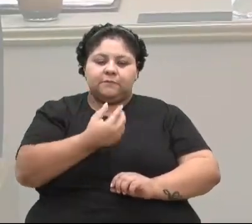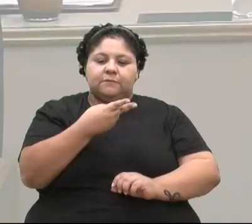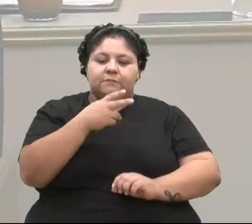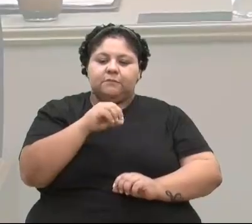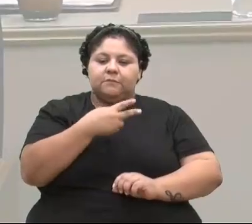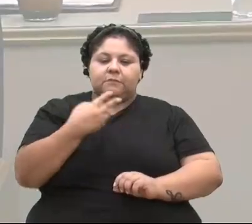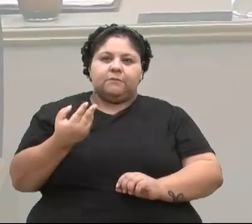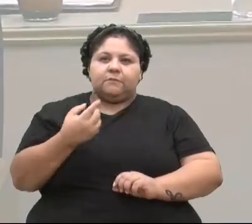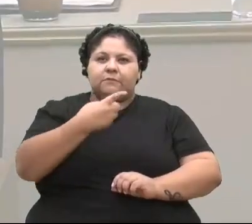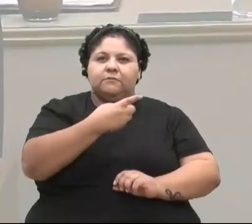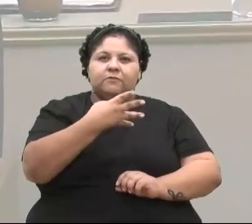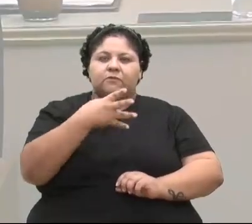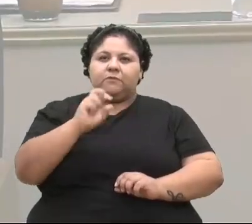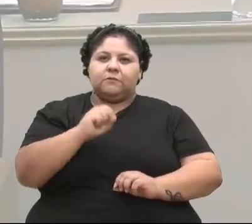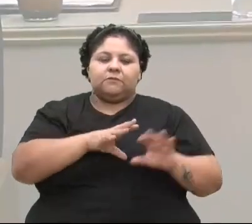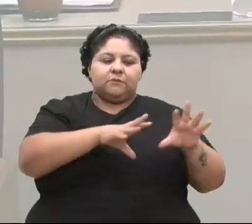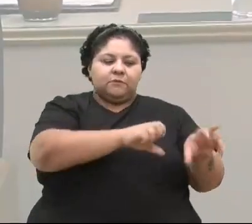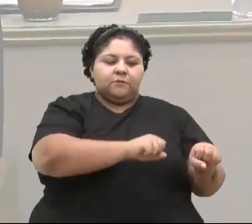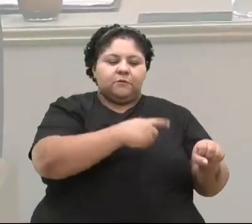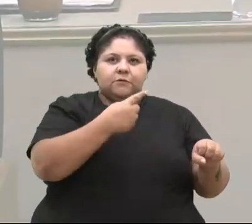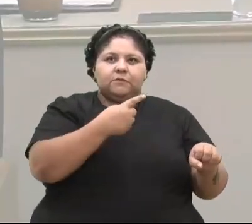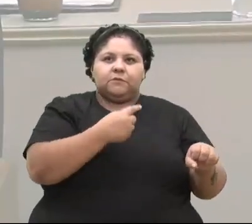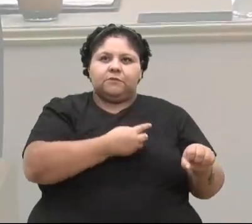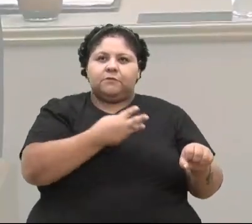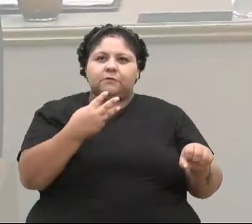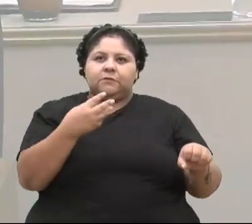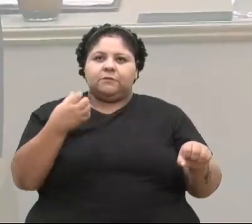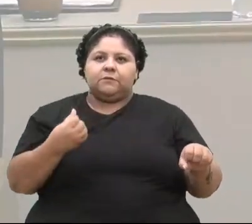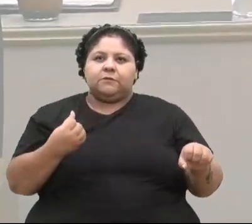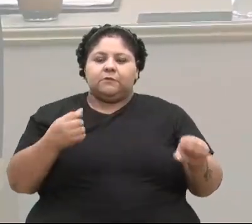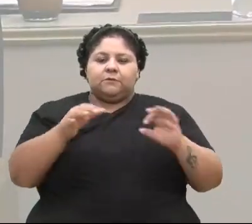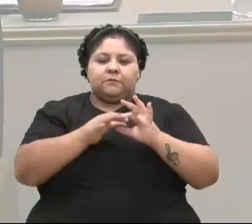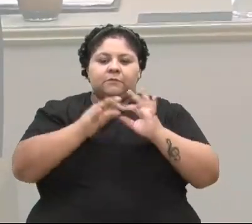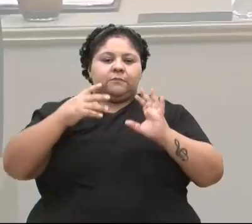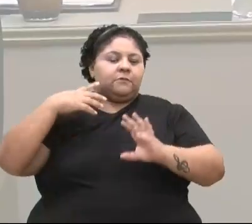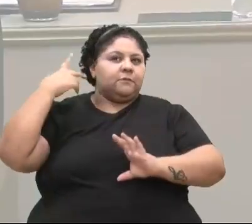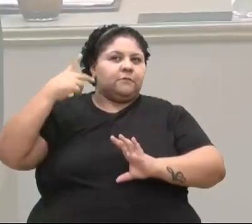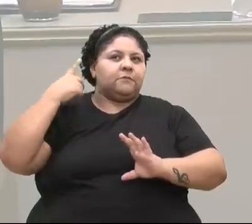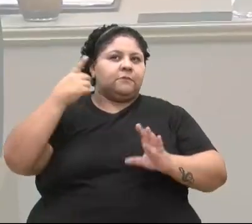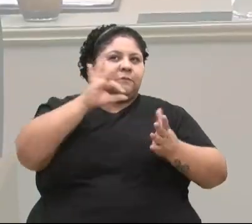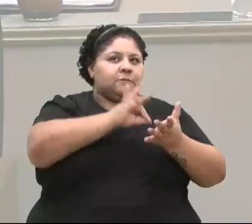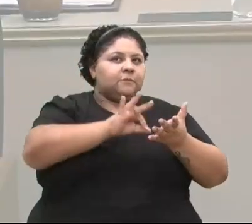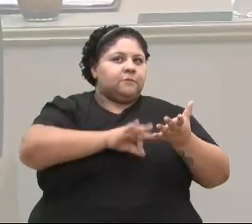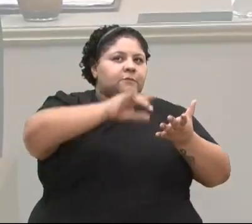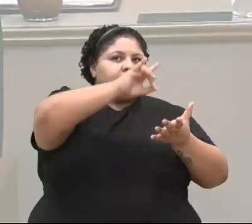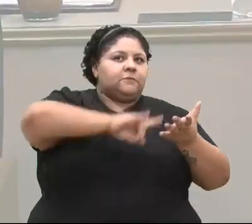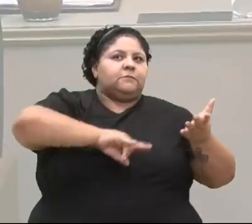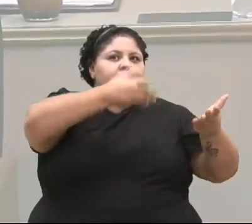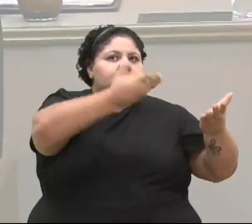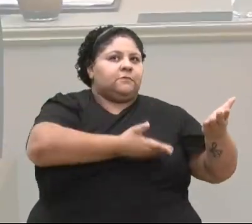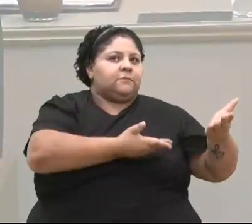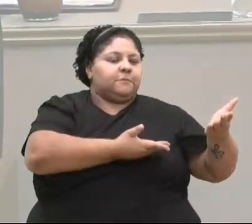2023, 148 da Colonização e 136 da Emancipação Política. Assinam